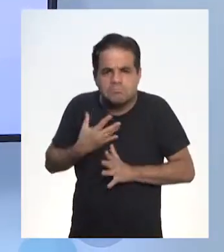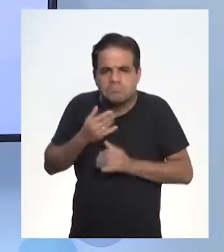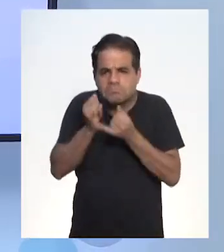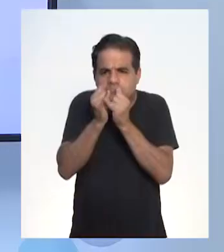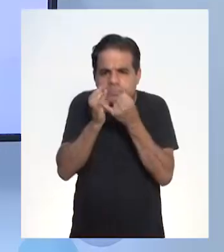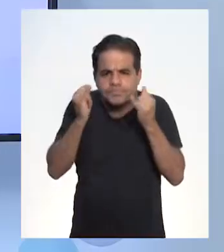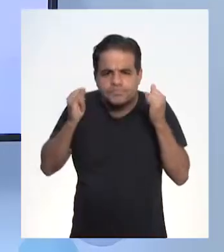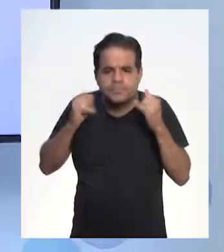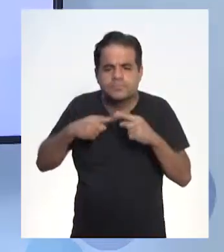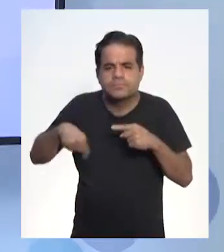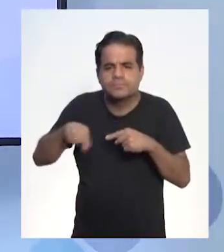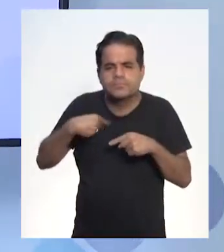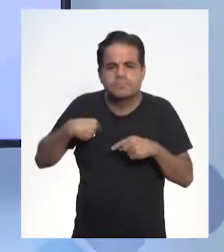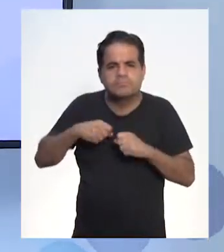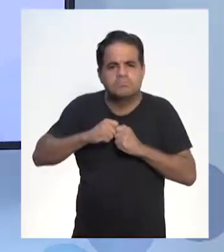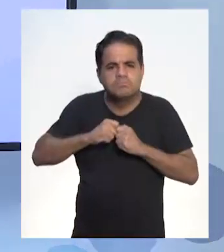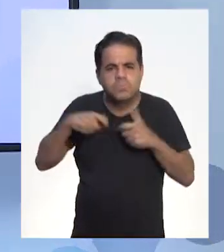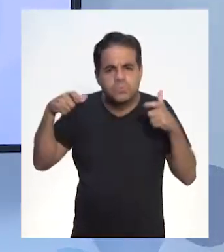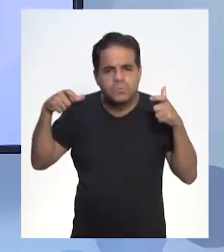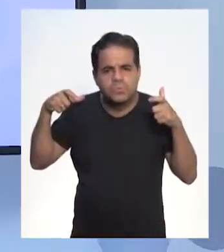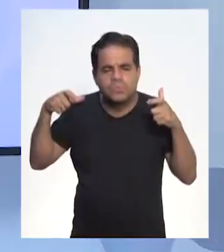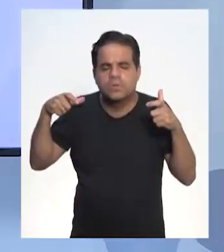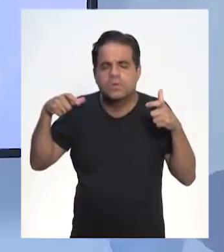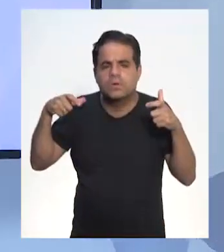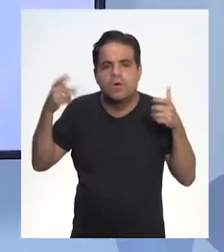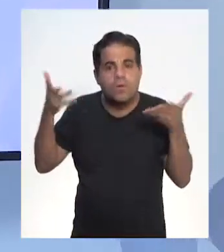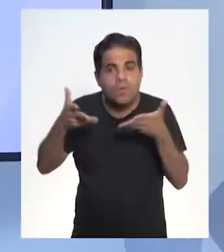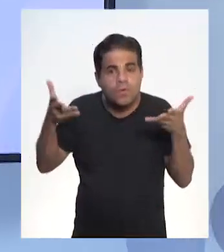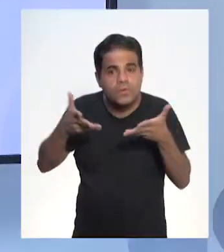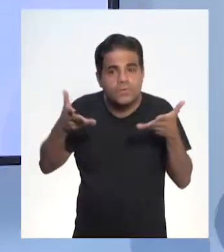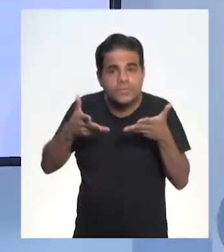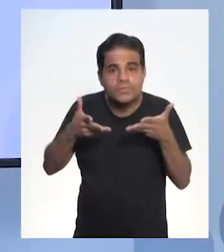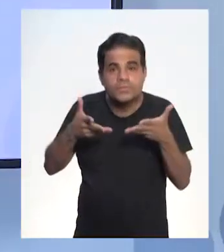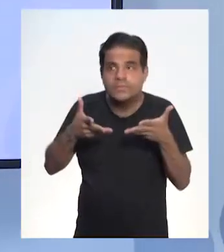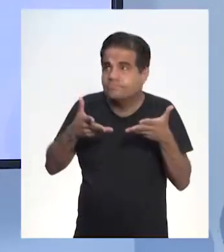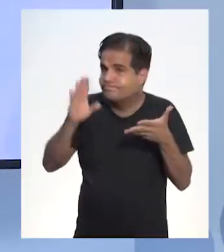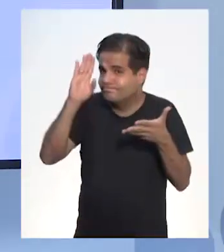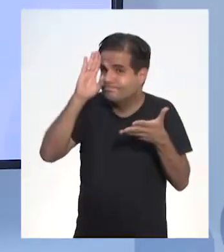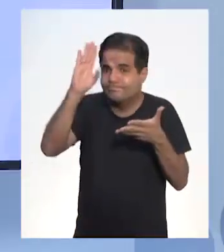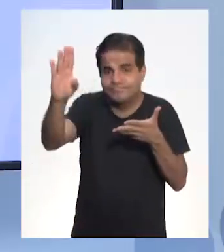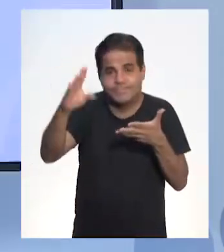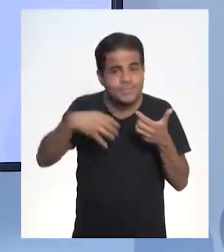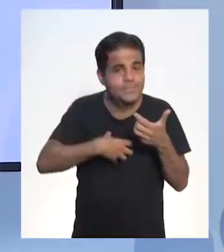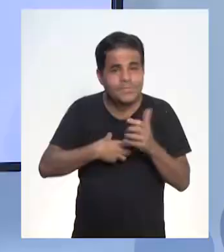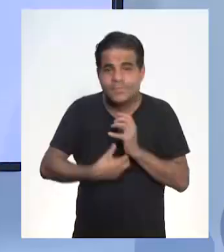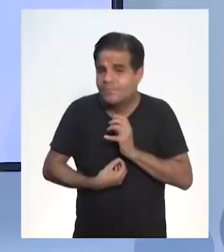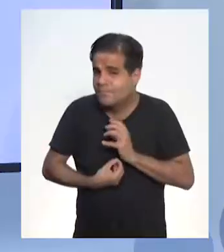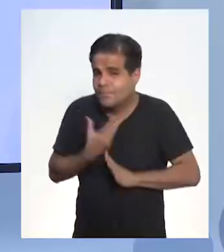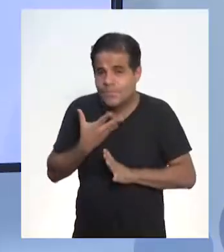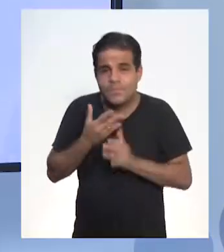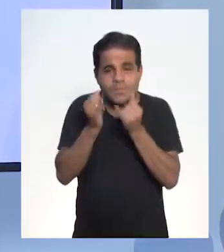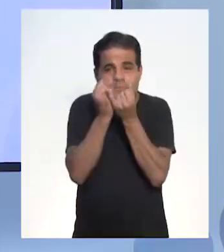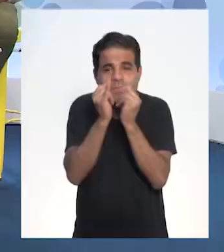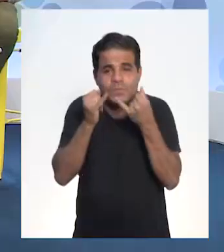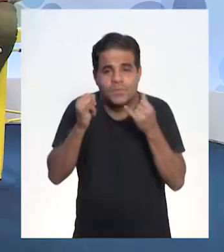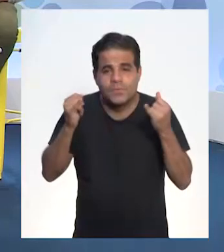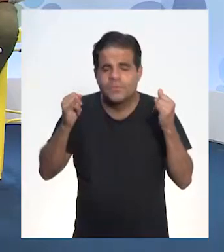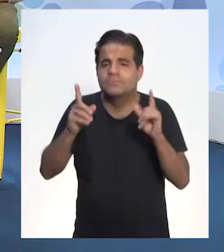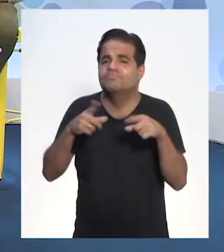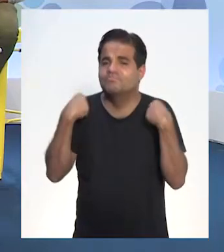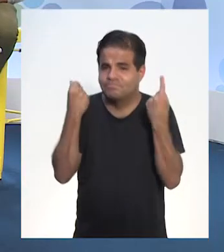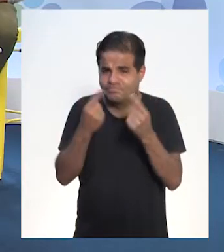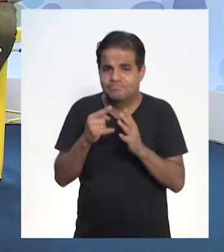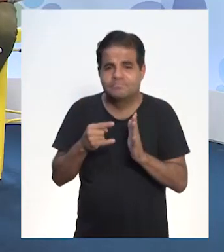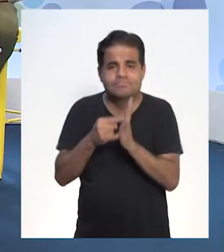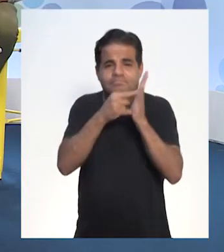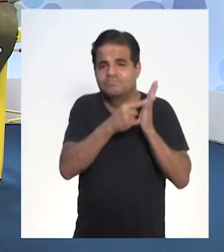em grande escala, né? E aí, agora, hoje, né, isso é a principal forma de gerar energia elétrica, né, através dos geradores